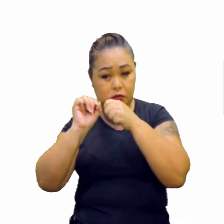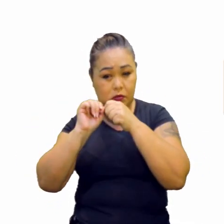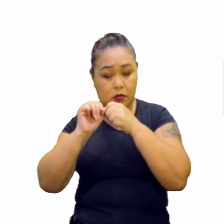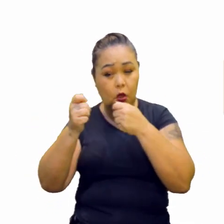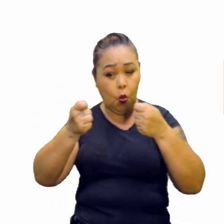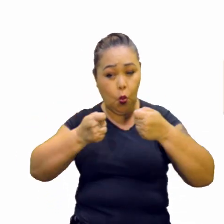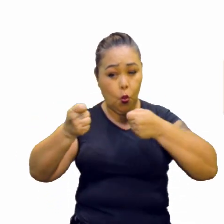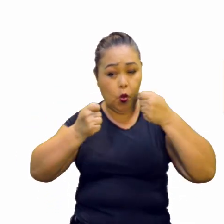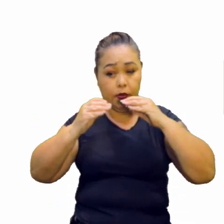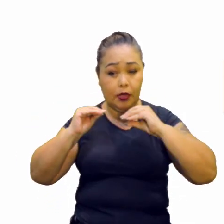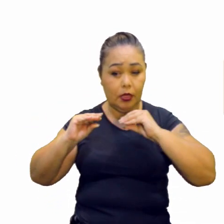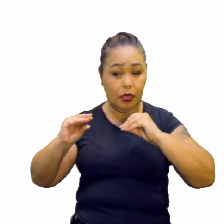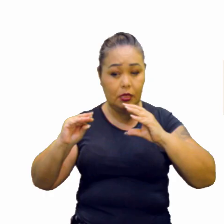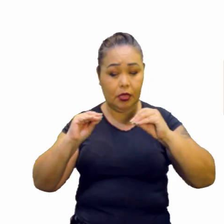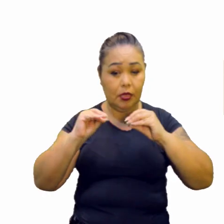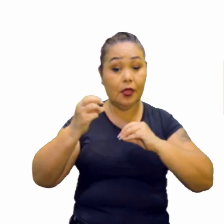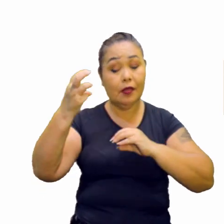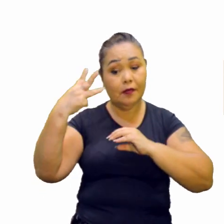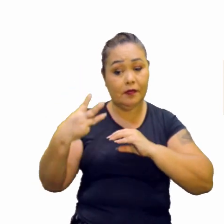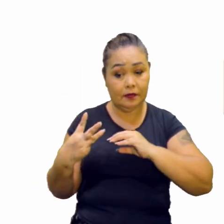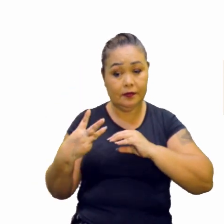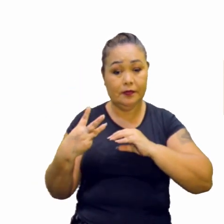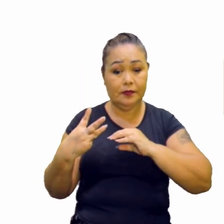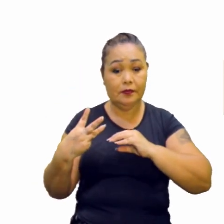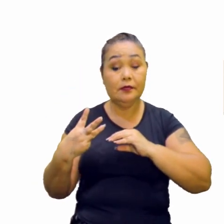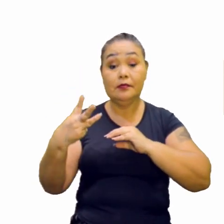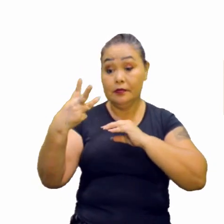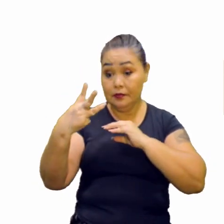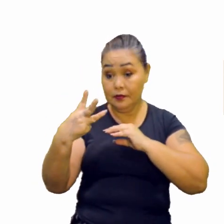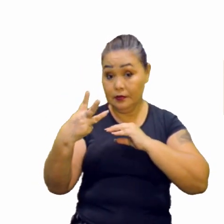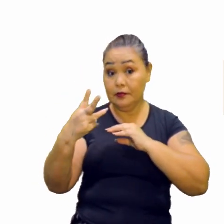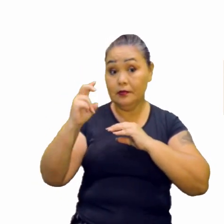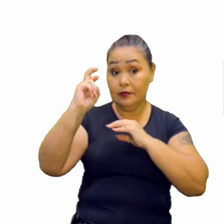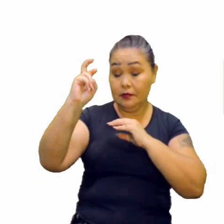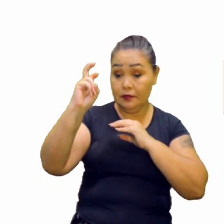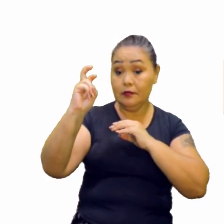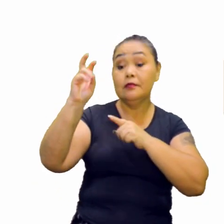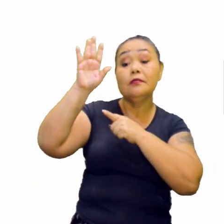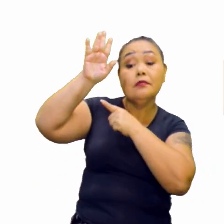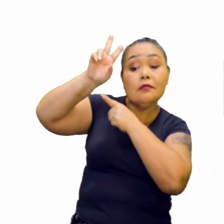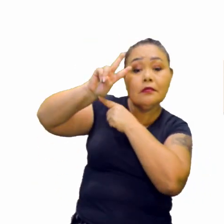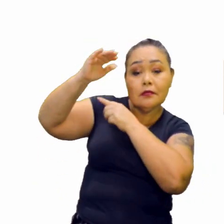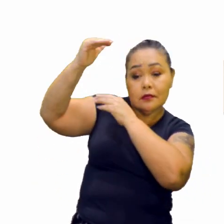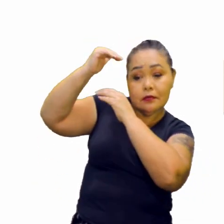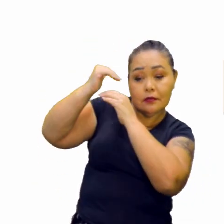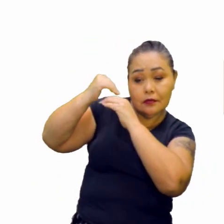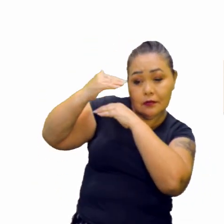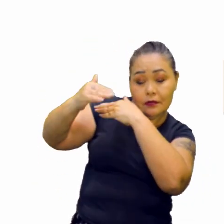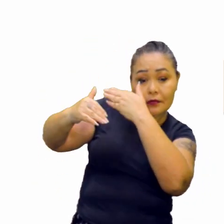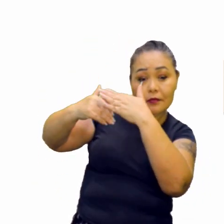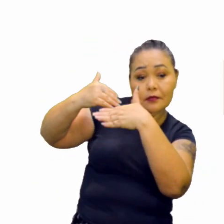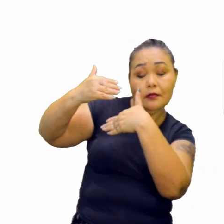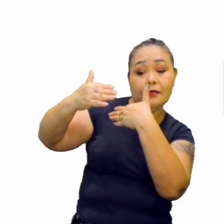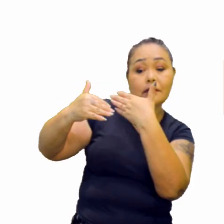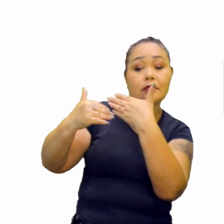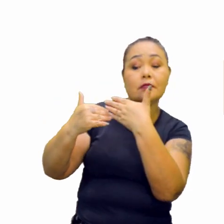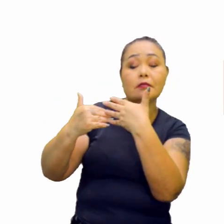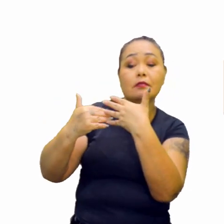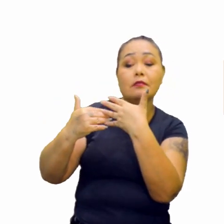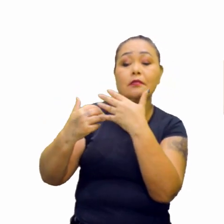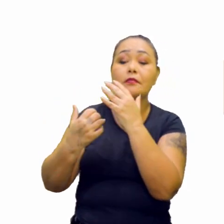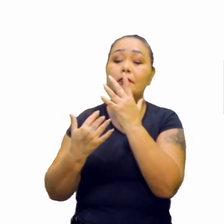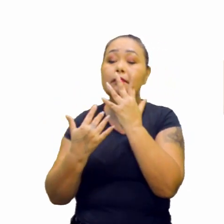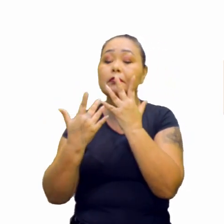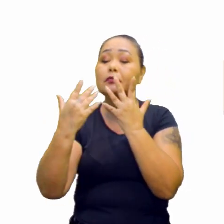umidade para o item 3, o item 5 vai favorecer o processo de incidência solar